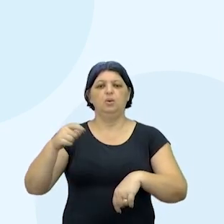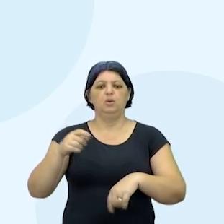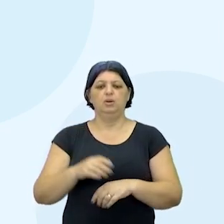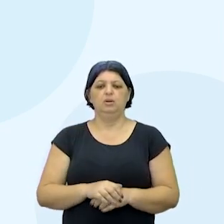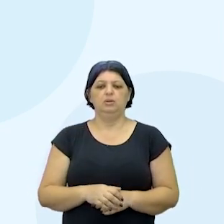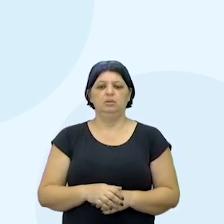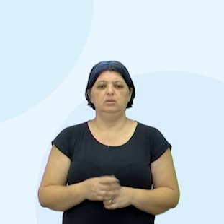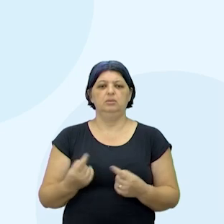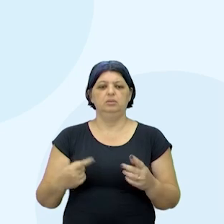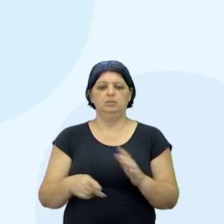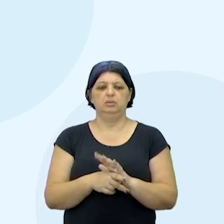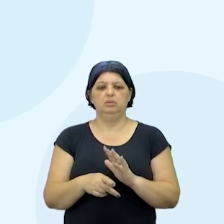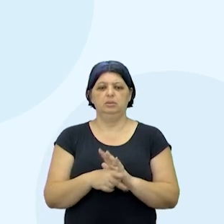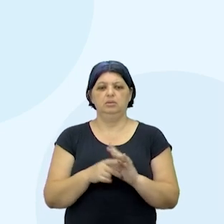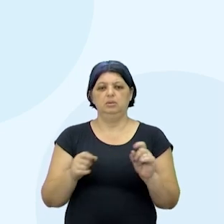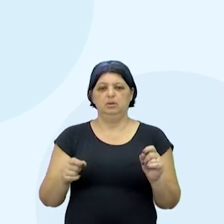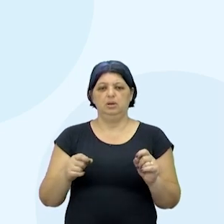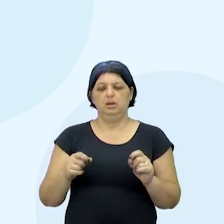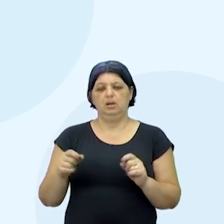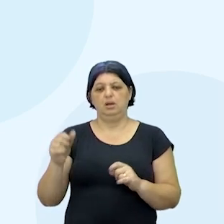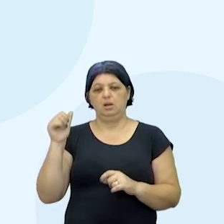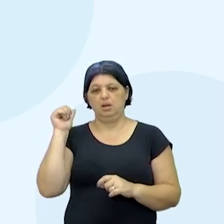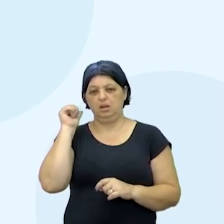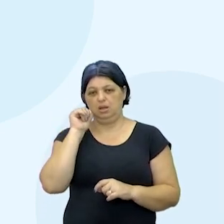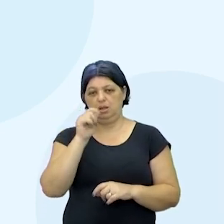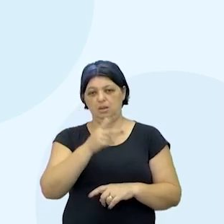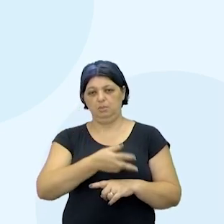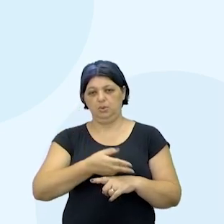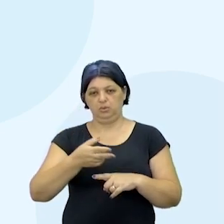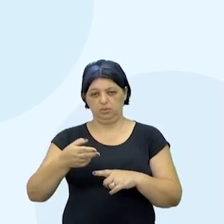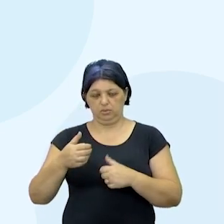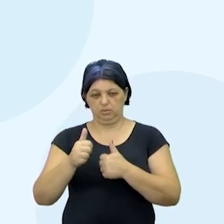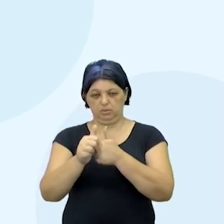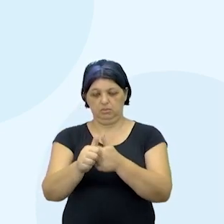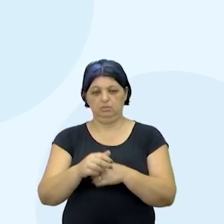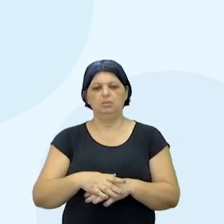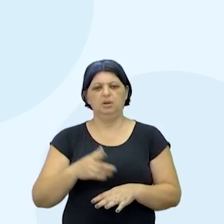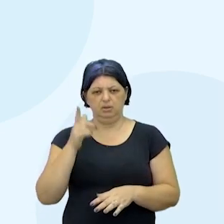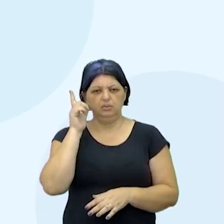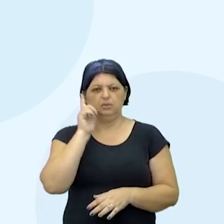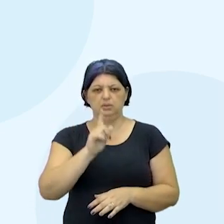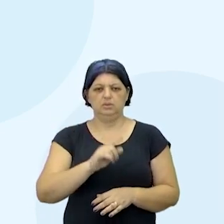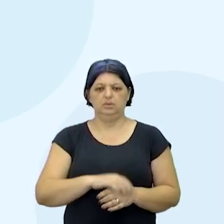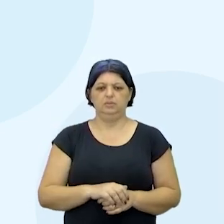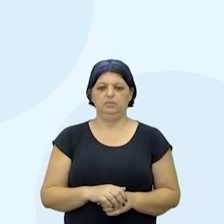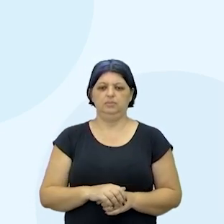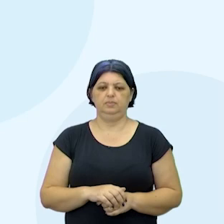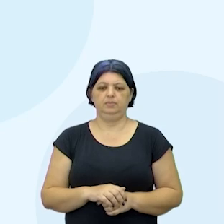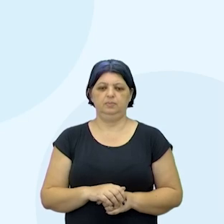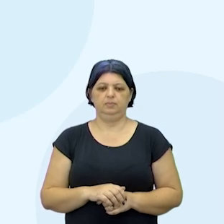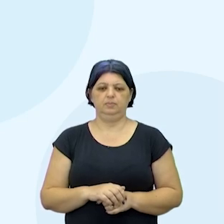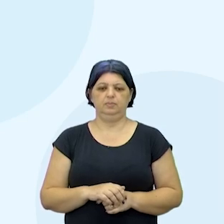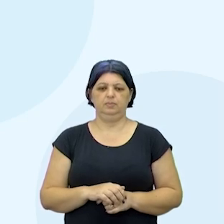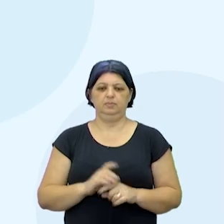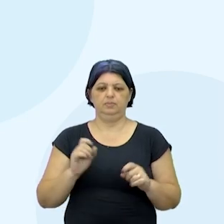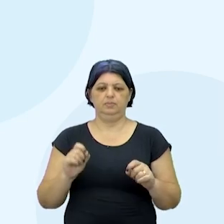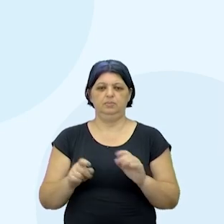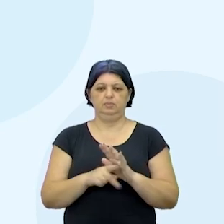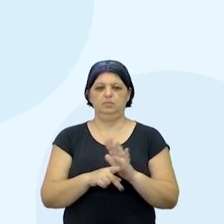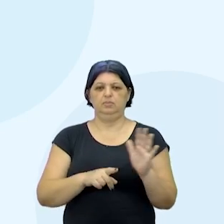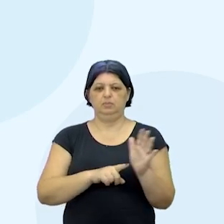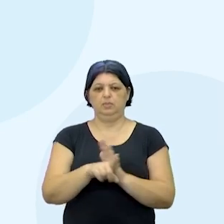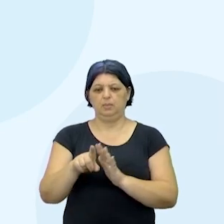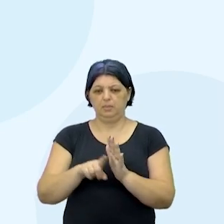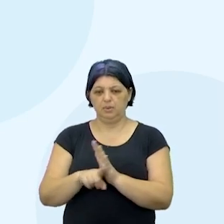fazer com a produtora que aqui me acompanha, né? Mas não vou conseguir. Então eu vou lançar aí as